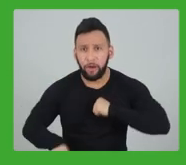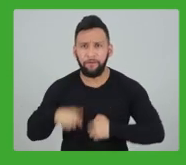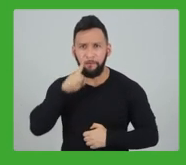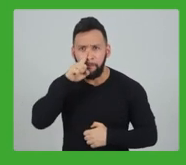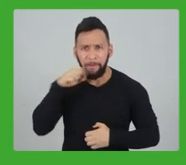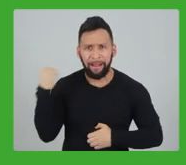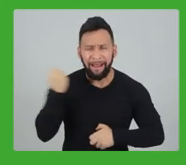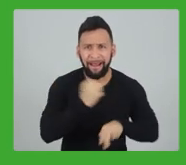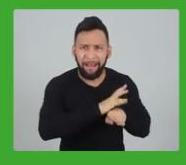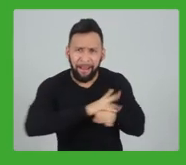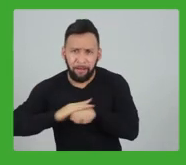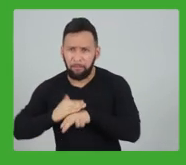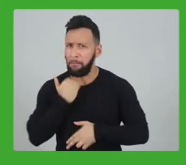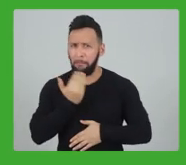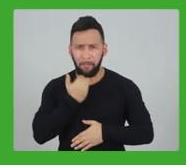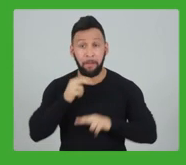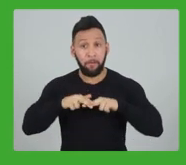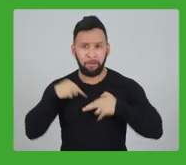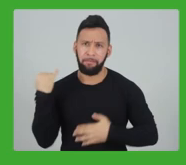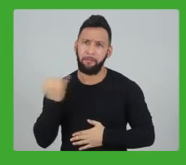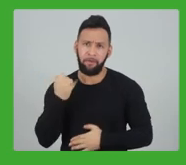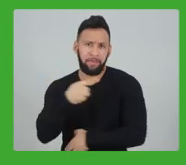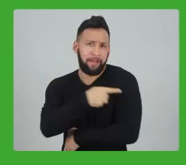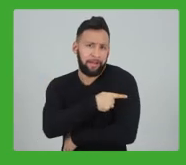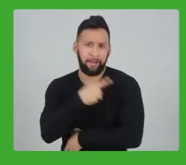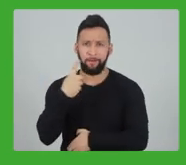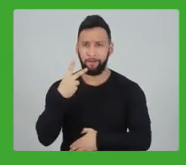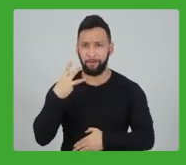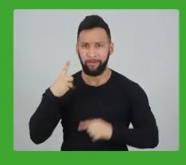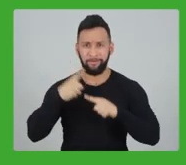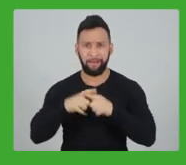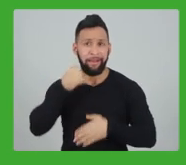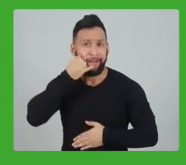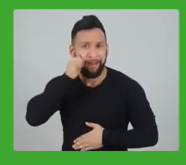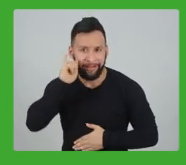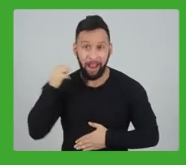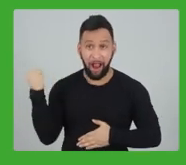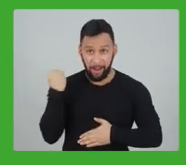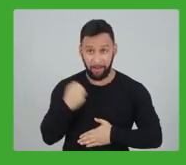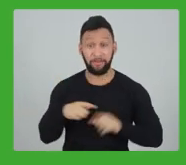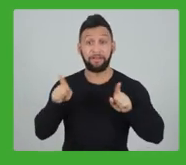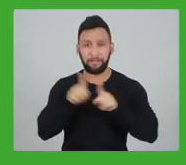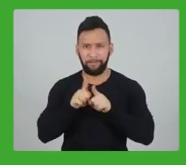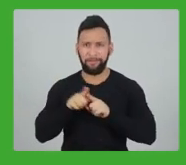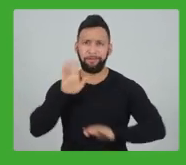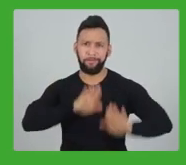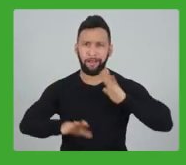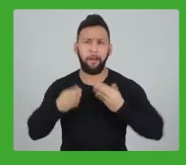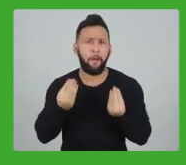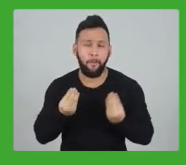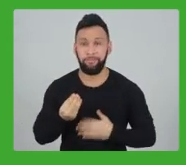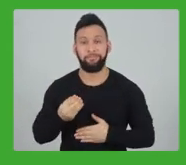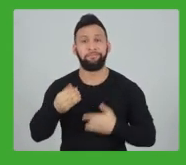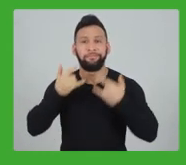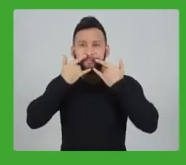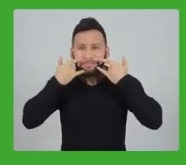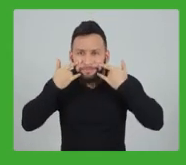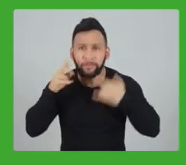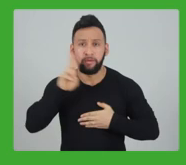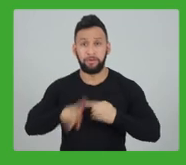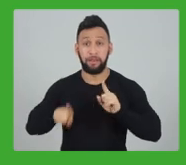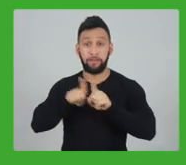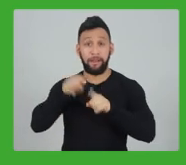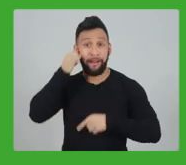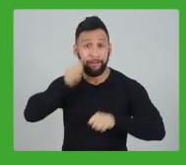menos risco de agravamento. Por isso é tão importante você tomar todas as doses e continuar mantendo os cuidados. Evite aglomerações,